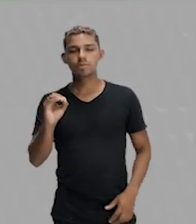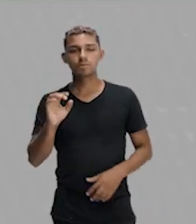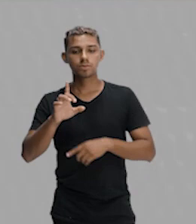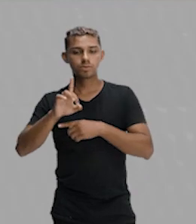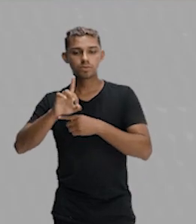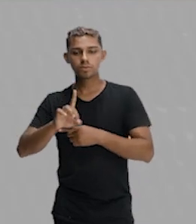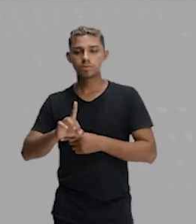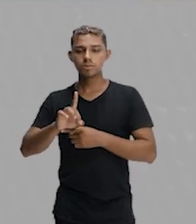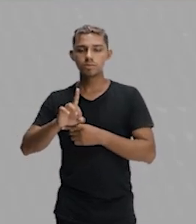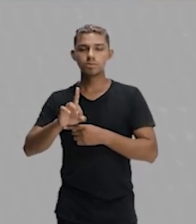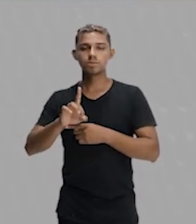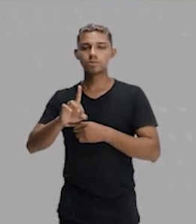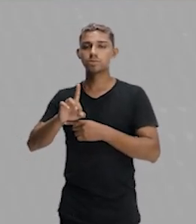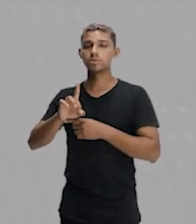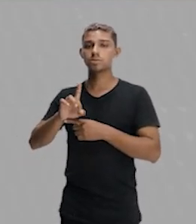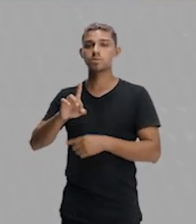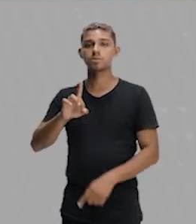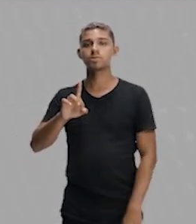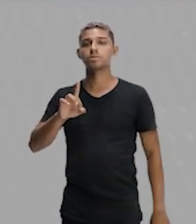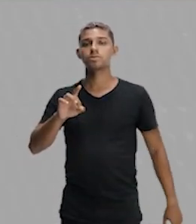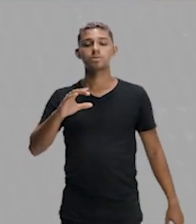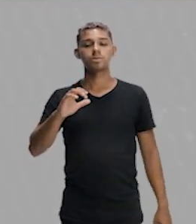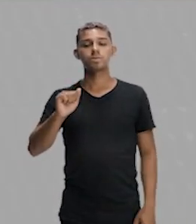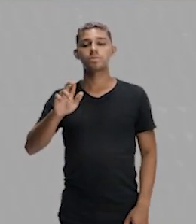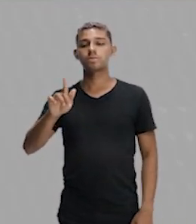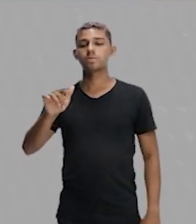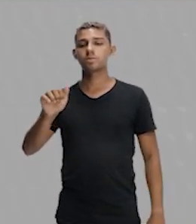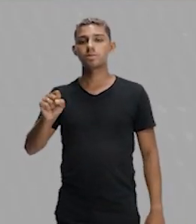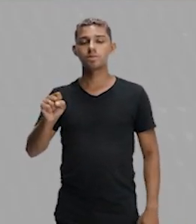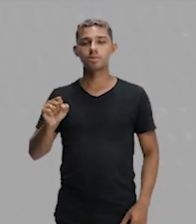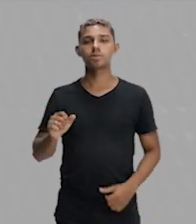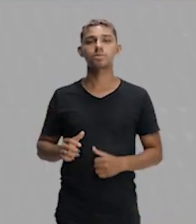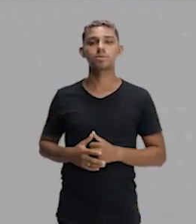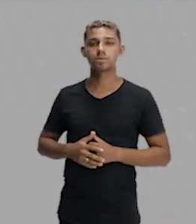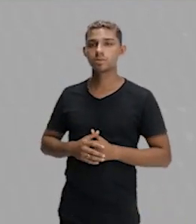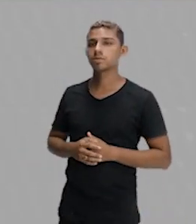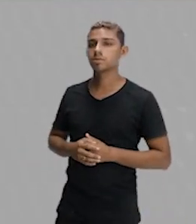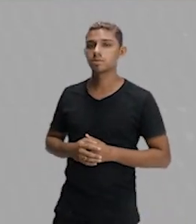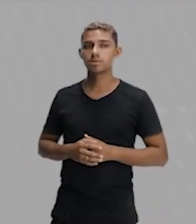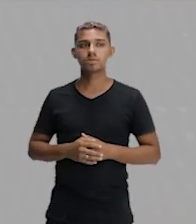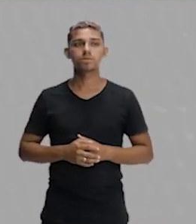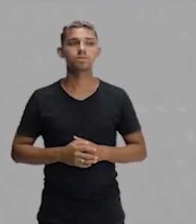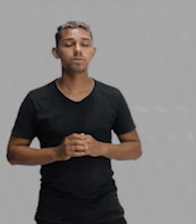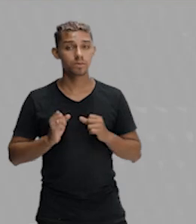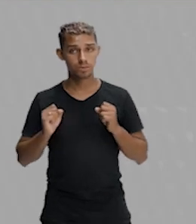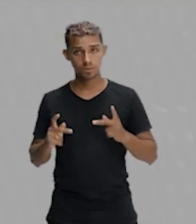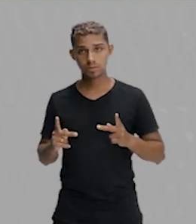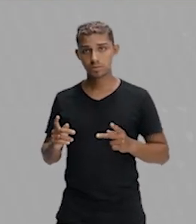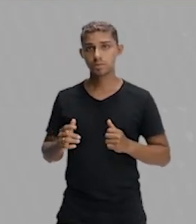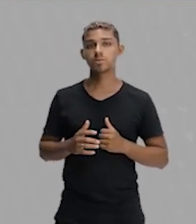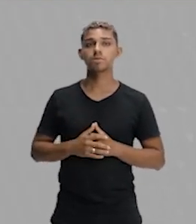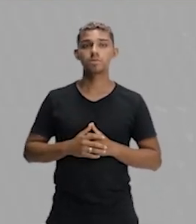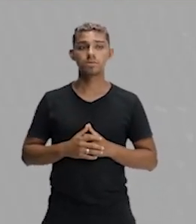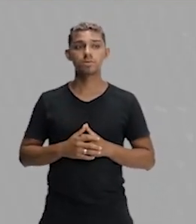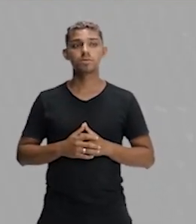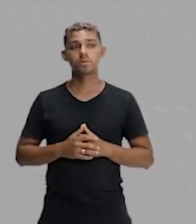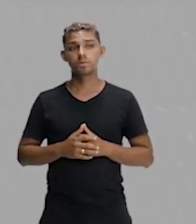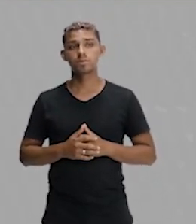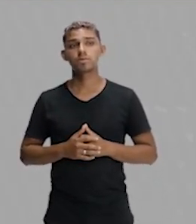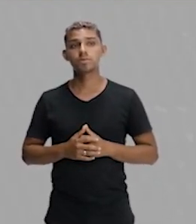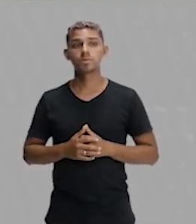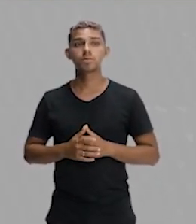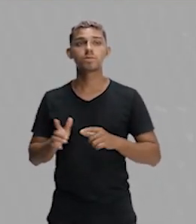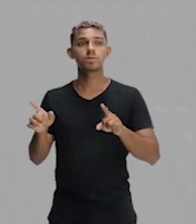da densidade de carga, né, entre as das placas, sobre a permissividade absoluta. Tá ok? Uma segunda coisa que a gente